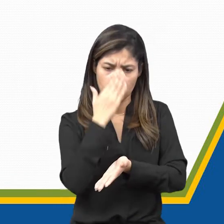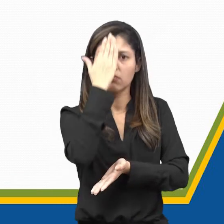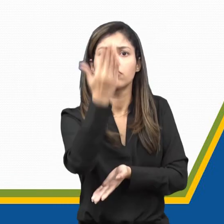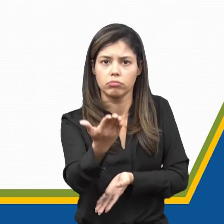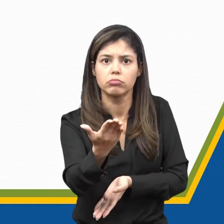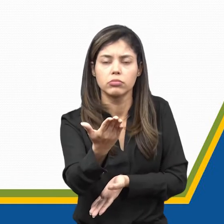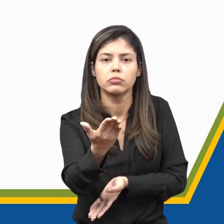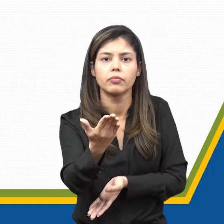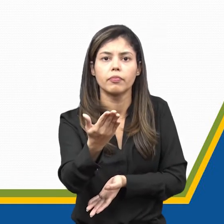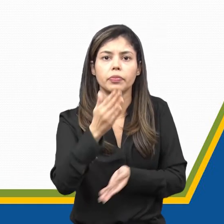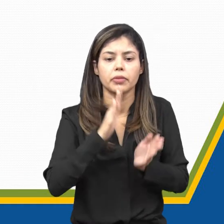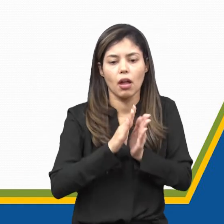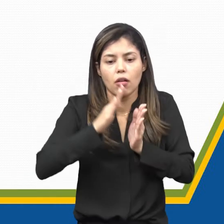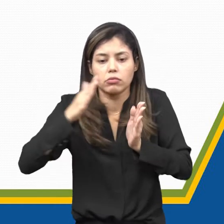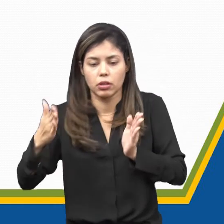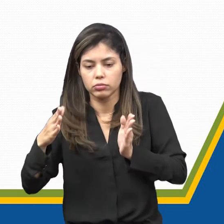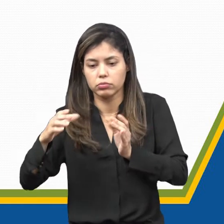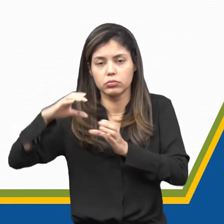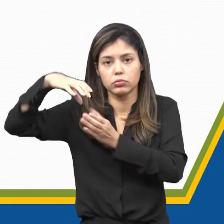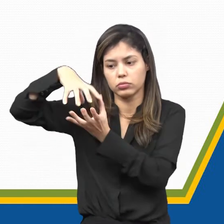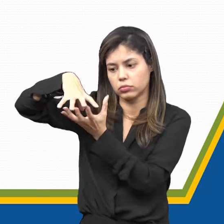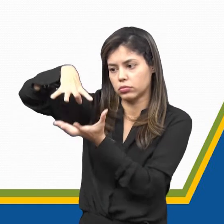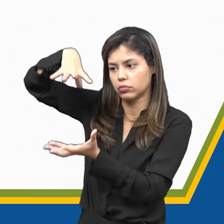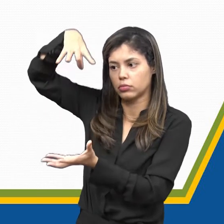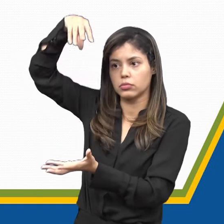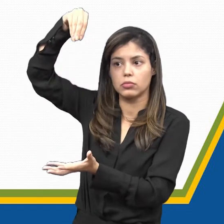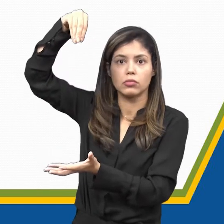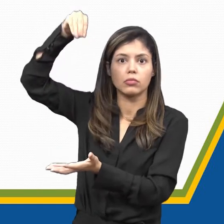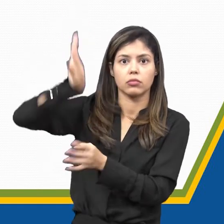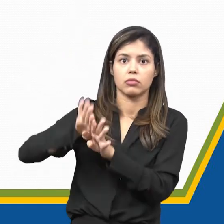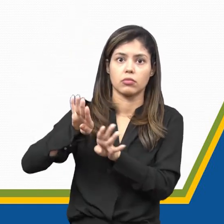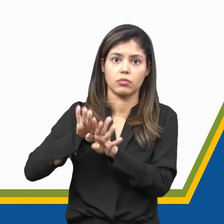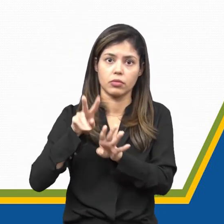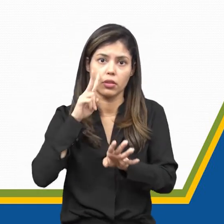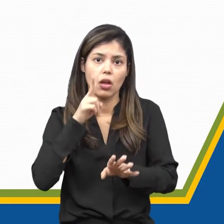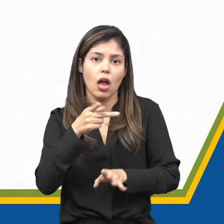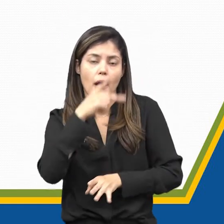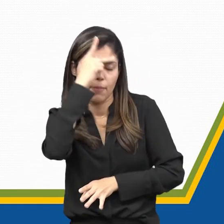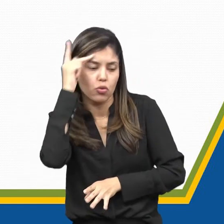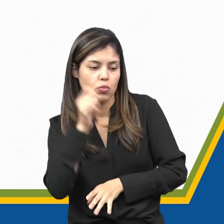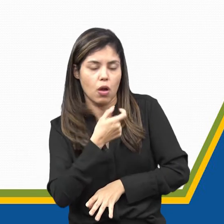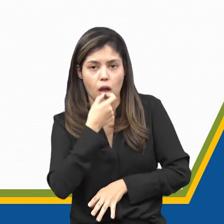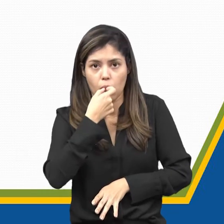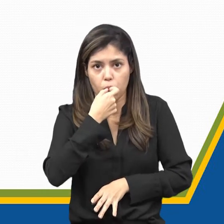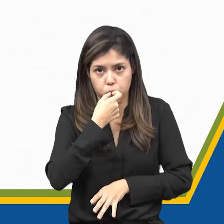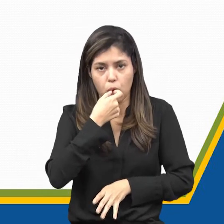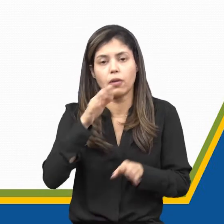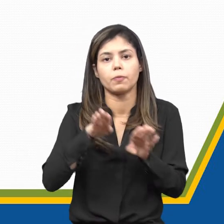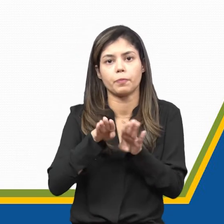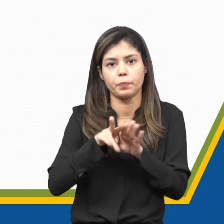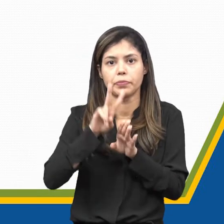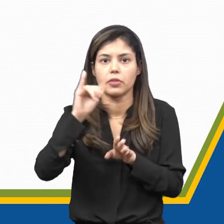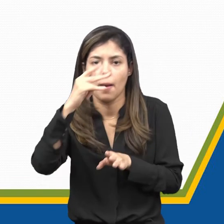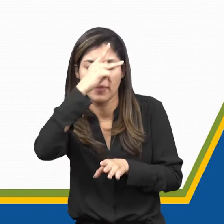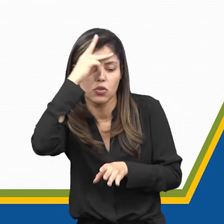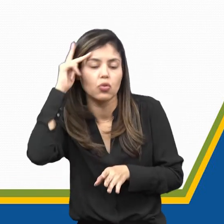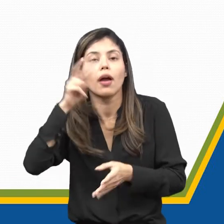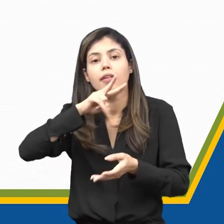dos cones, e ao sinal do avaliador ou do seu professor, né, o avaliado, ou seja, a pessoa que vai executá-la,